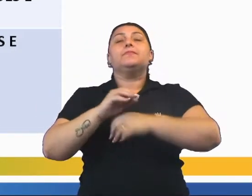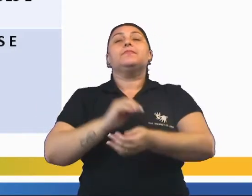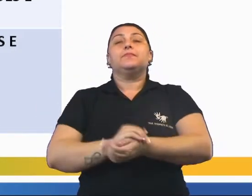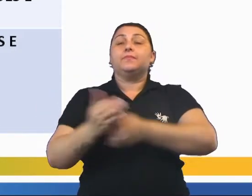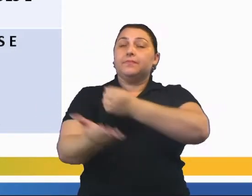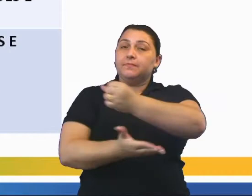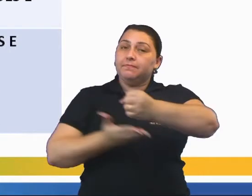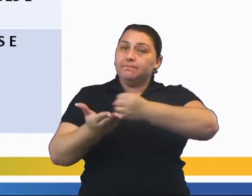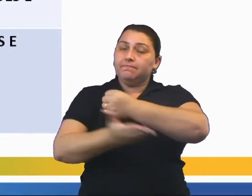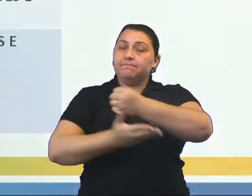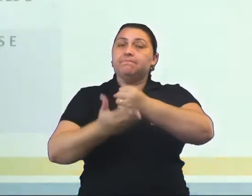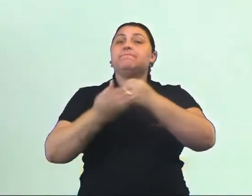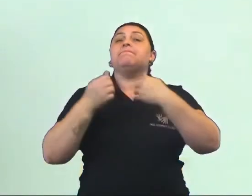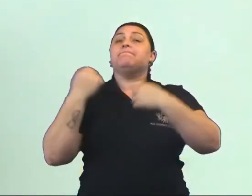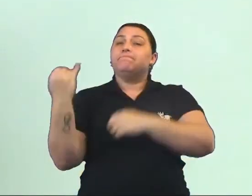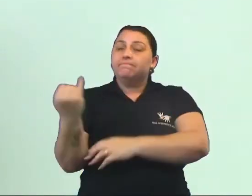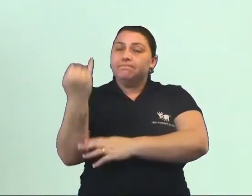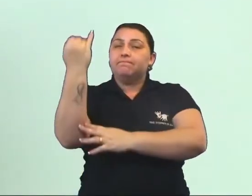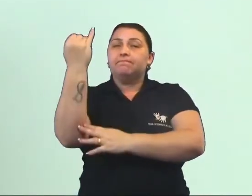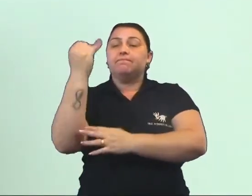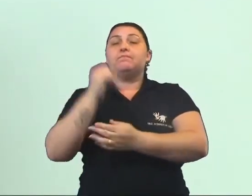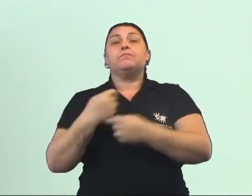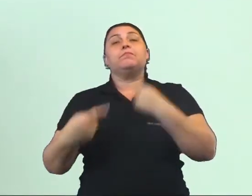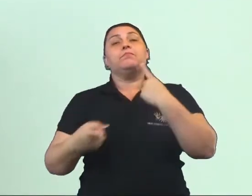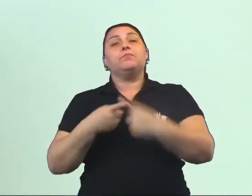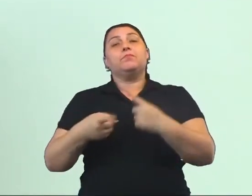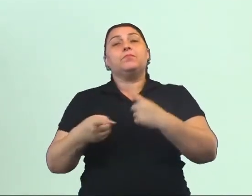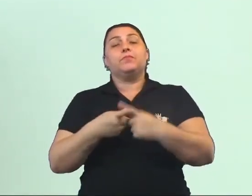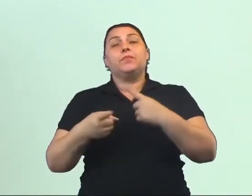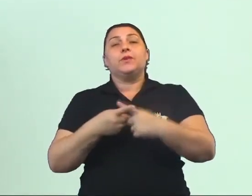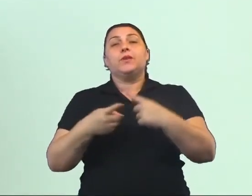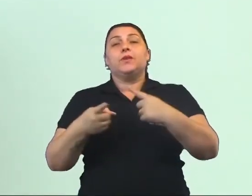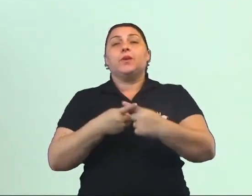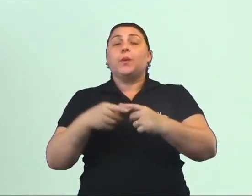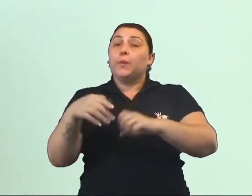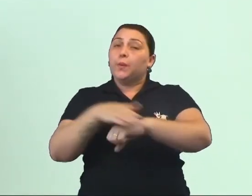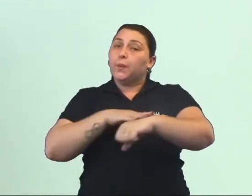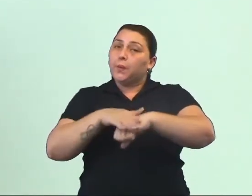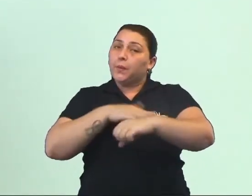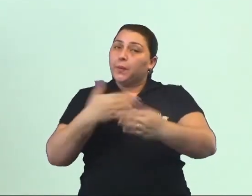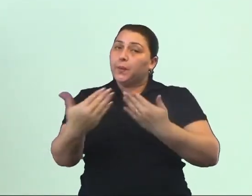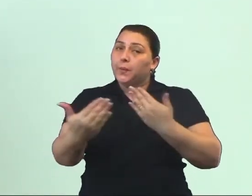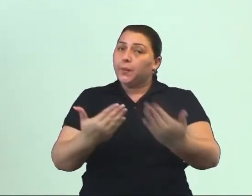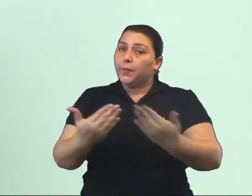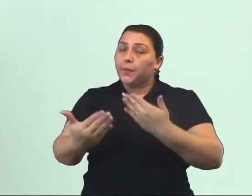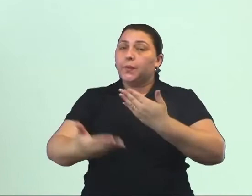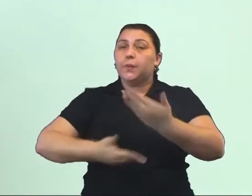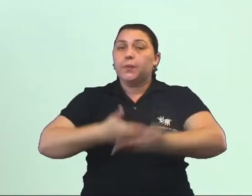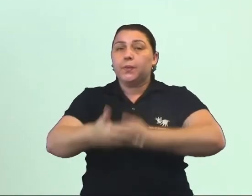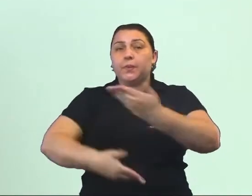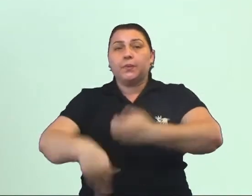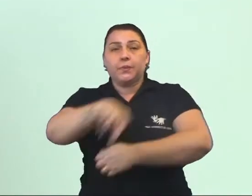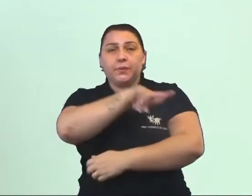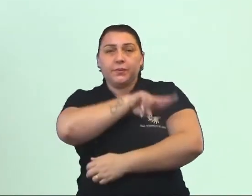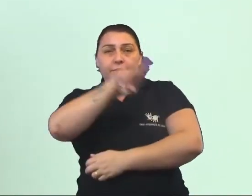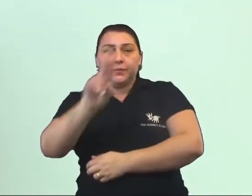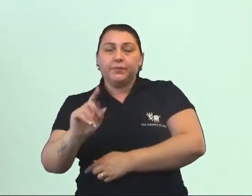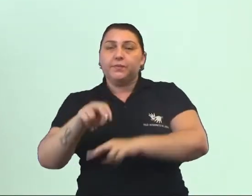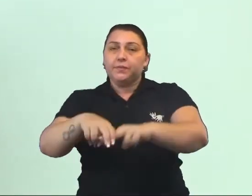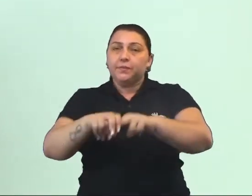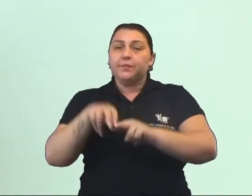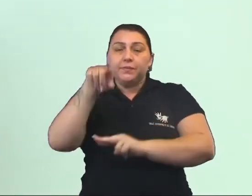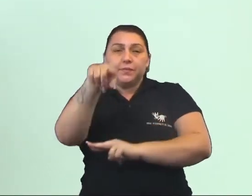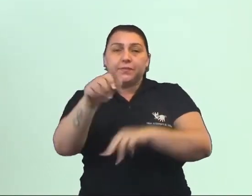preceitos e essas doutrinas são importantes porque vão ser um fator de diálogo entre as religiões. Por isso que